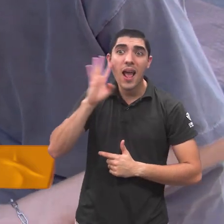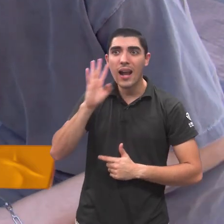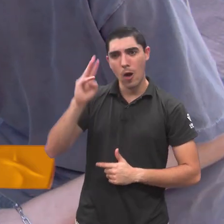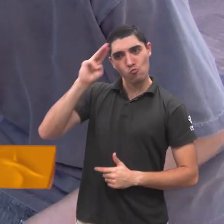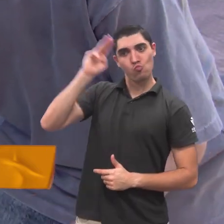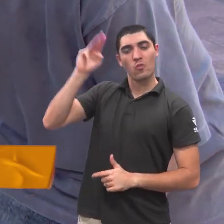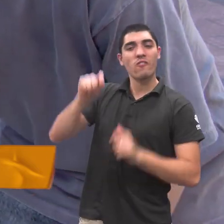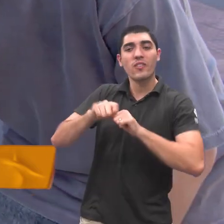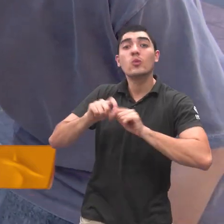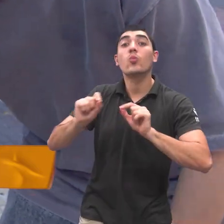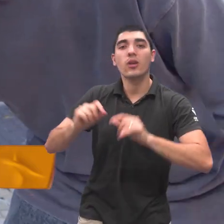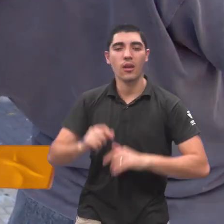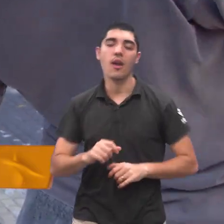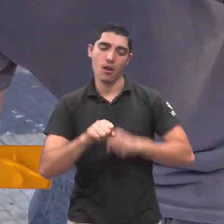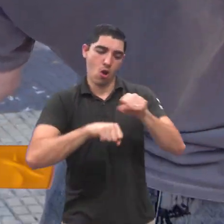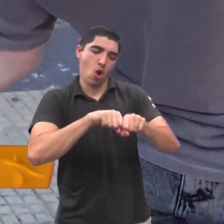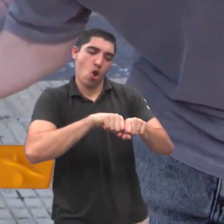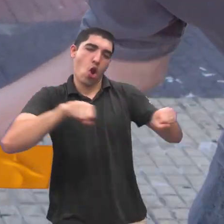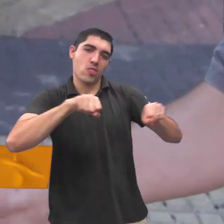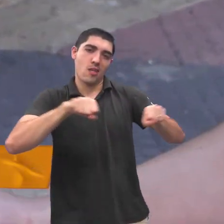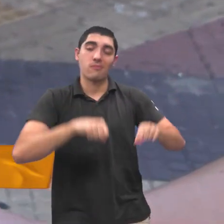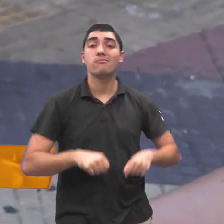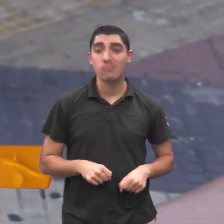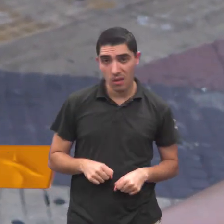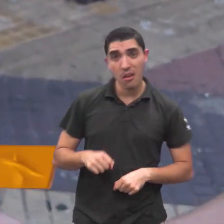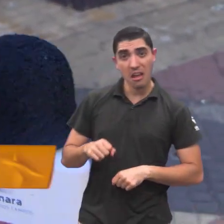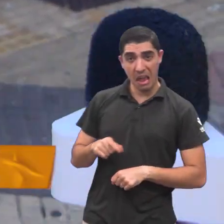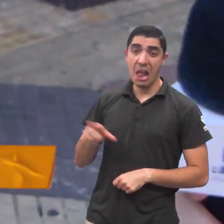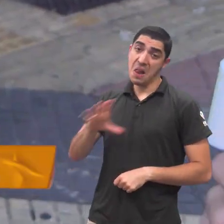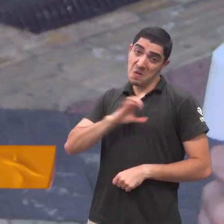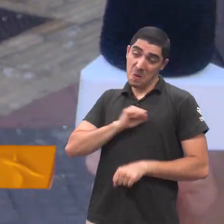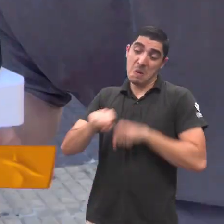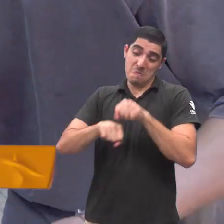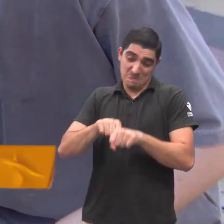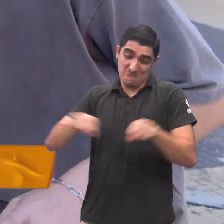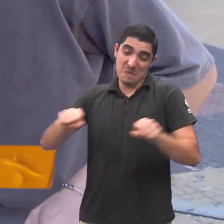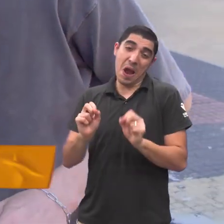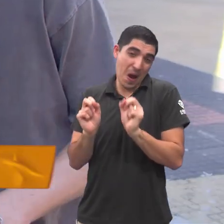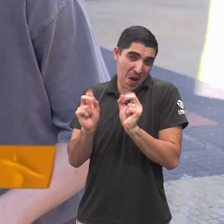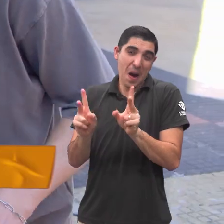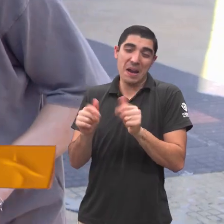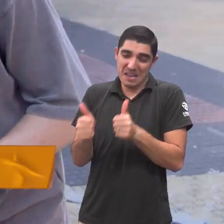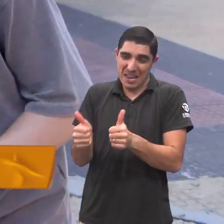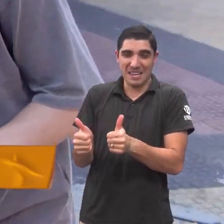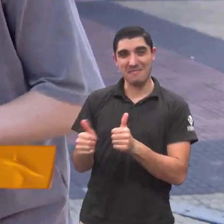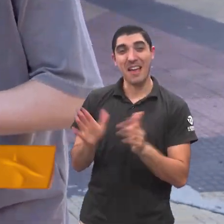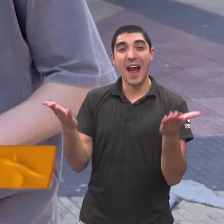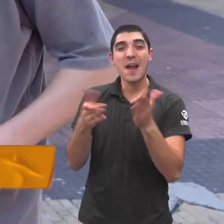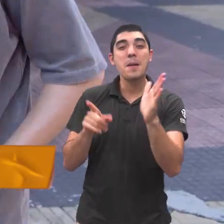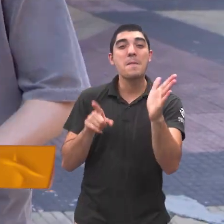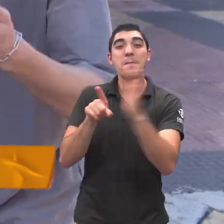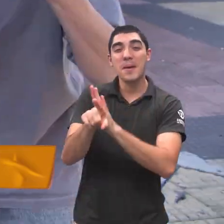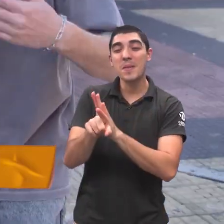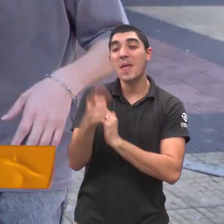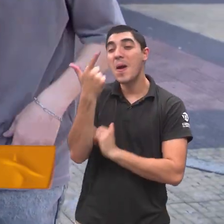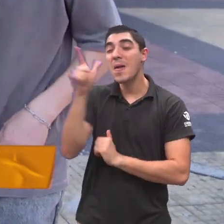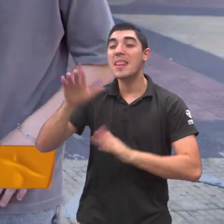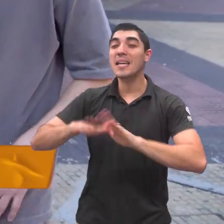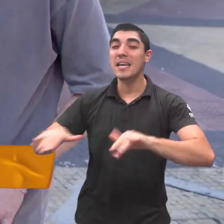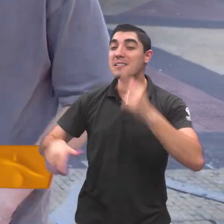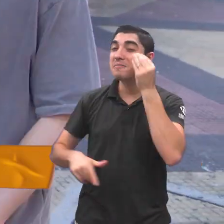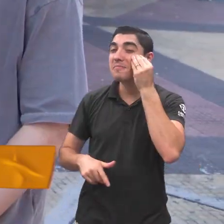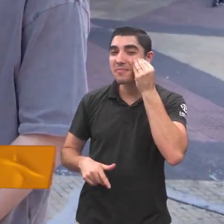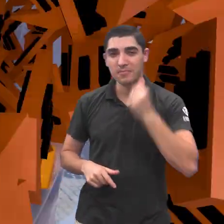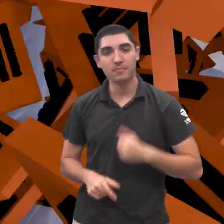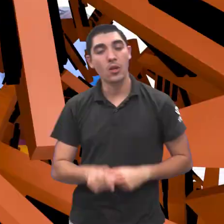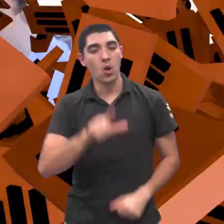mais legal na prática de escotismo? Amarrar corda. Amarrar corda. Ele tá fissurado em amarrar corda, é isso que ele quer aprender. Vamos perguntar pra outra criança o